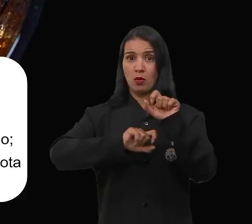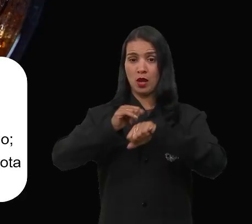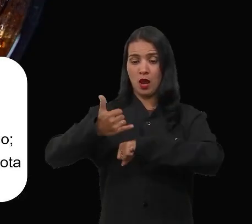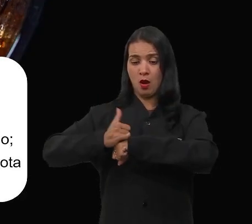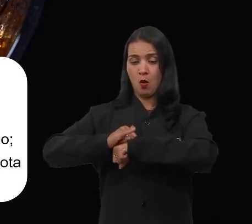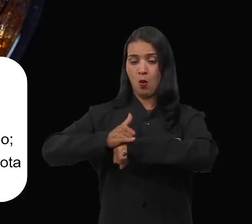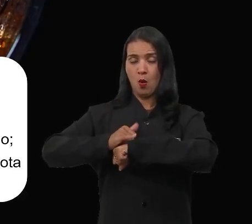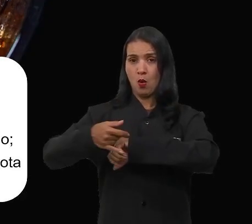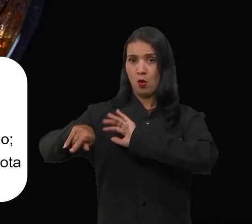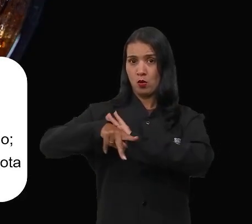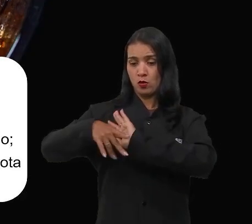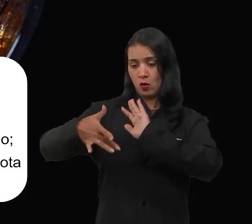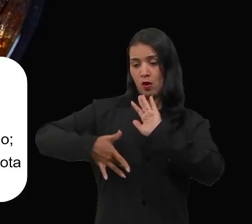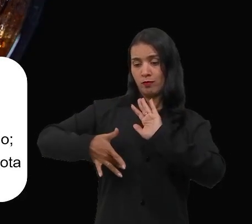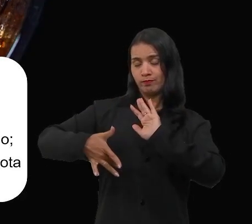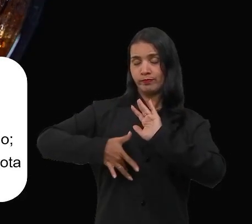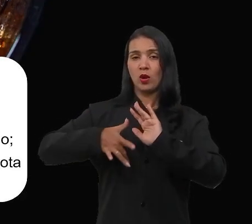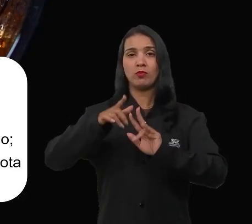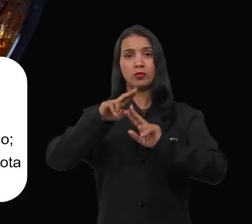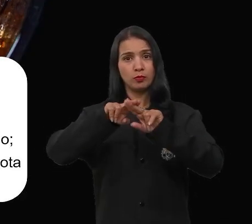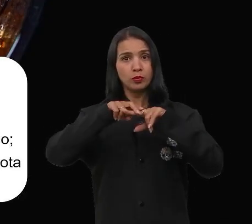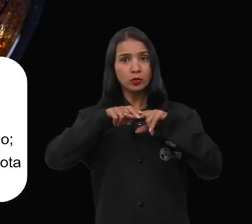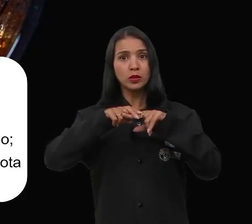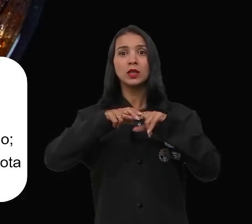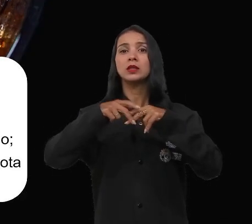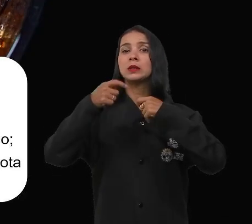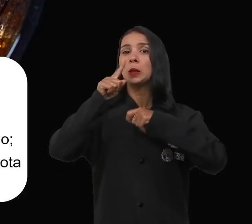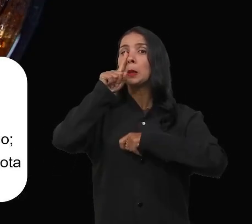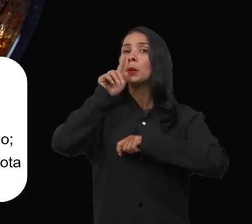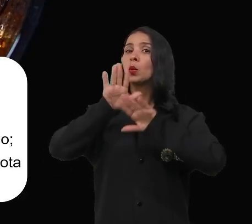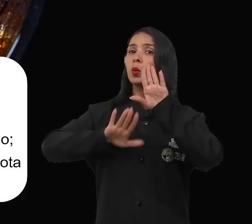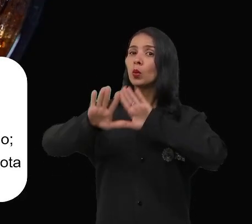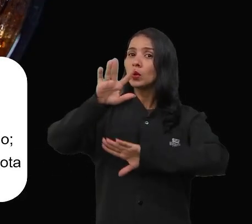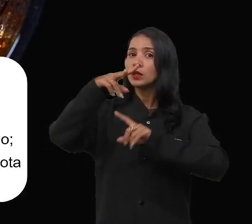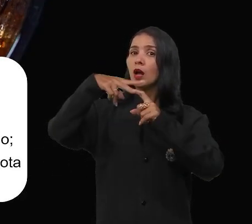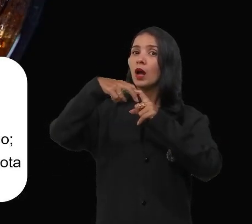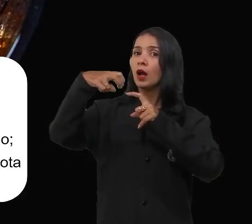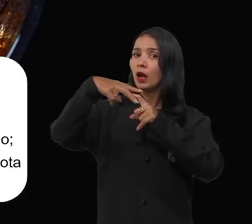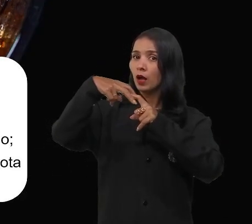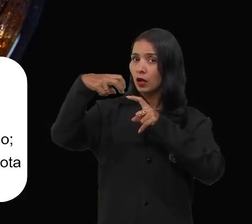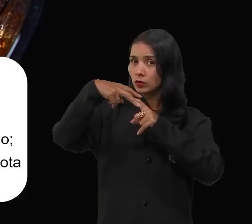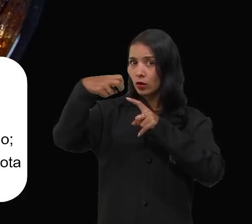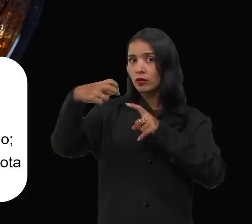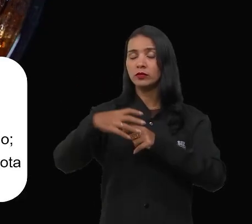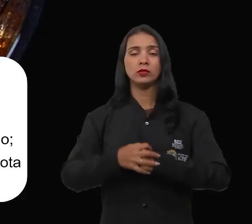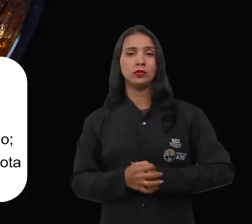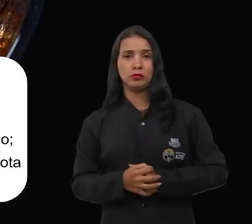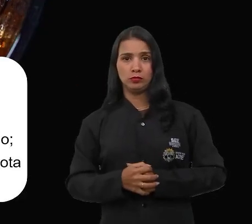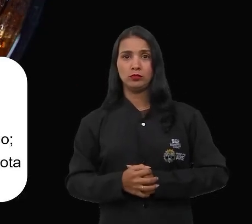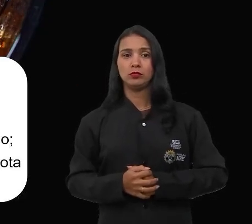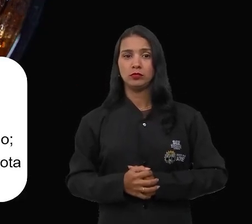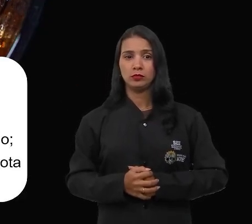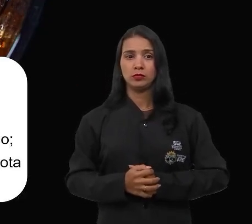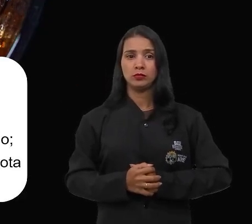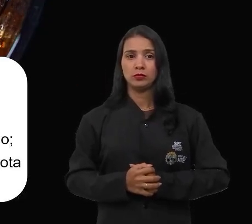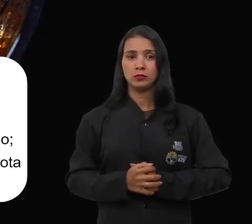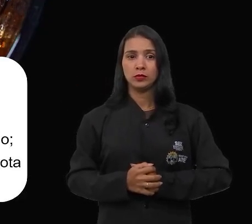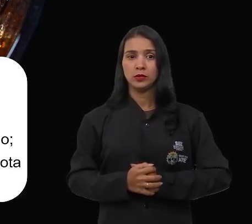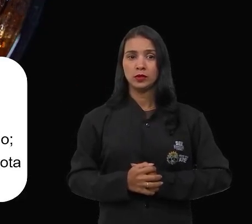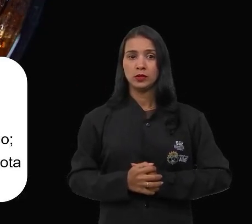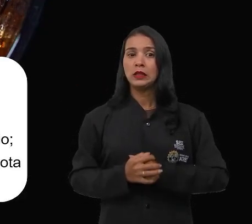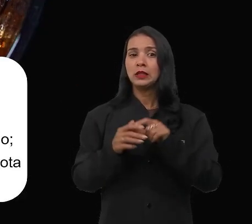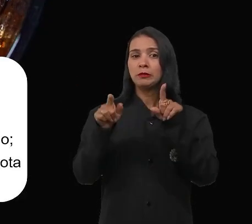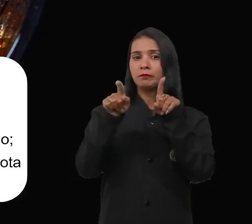fígado, né? Então, todo mundo ali vai ter, em algum momento da vida, a questão da esteatose hepática. Ele também